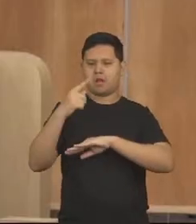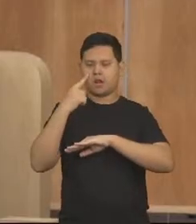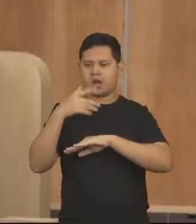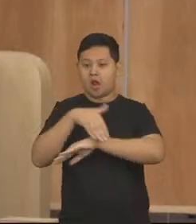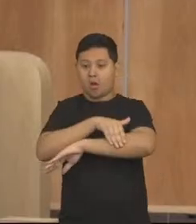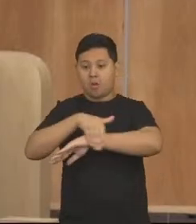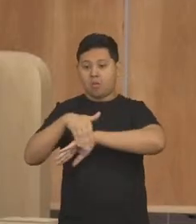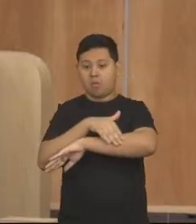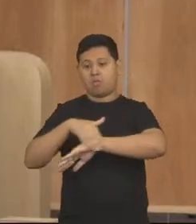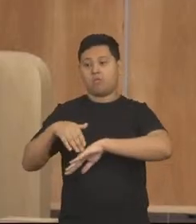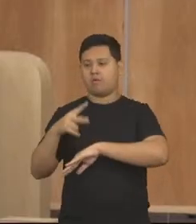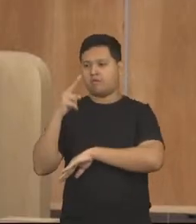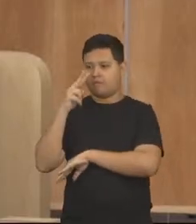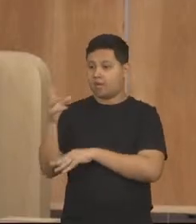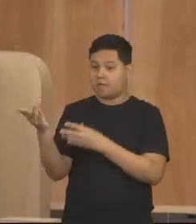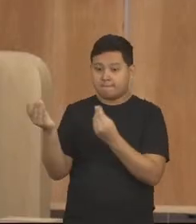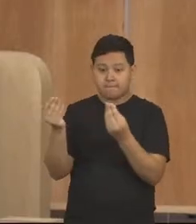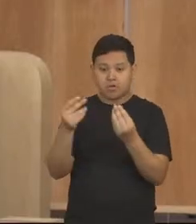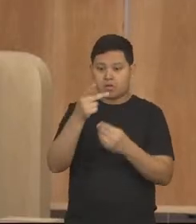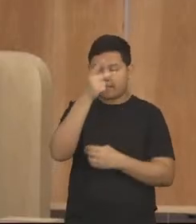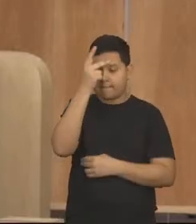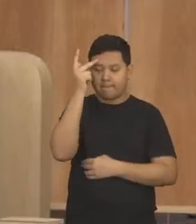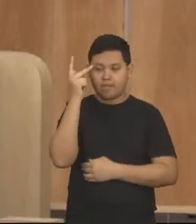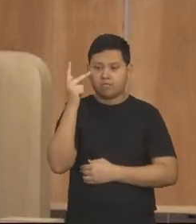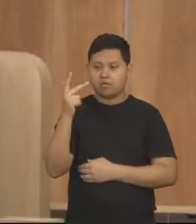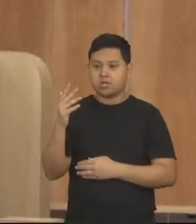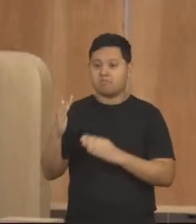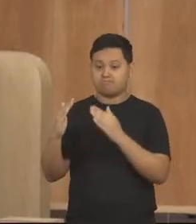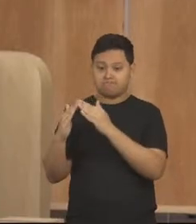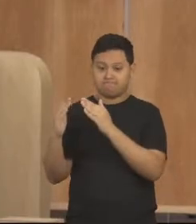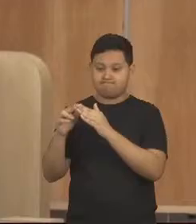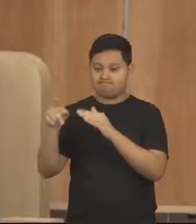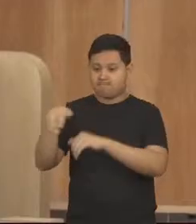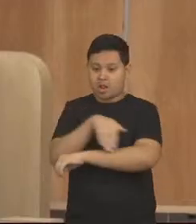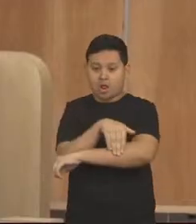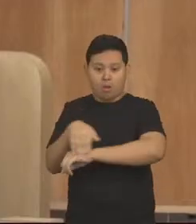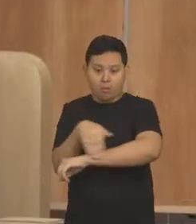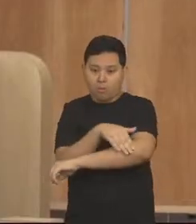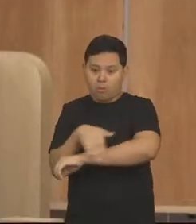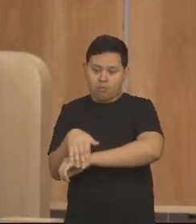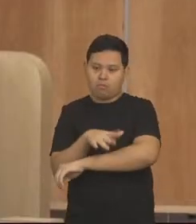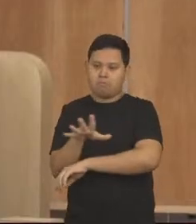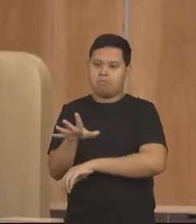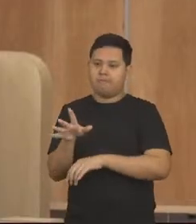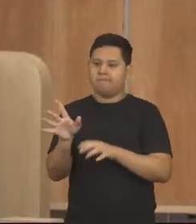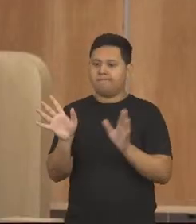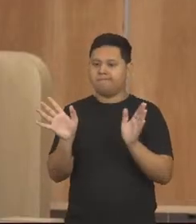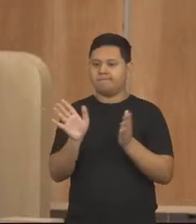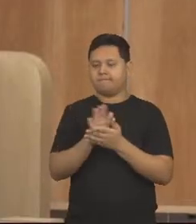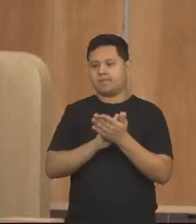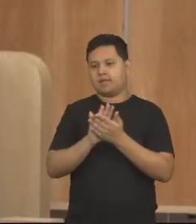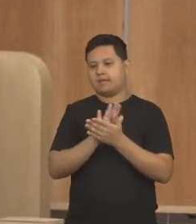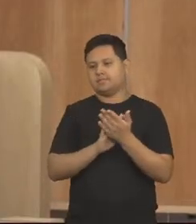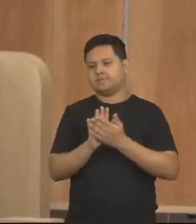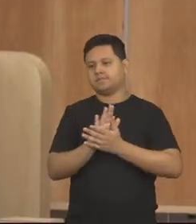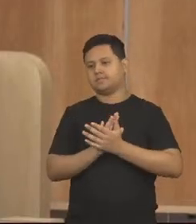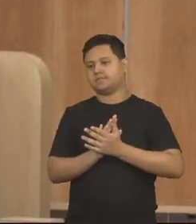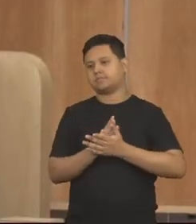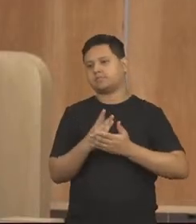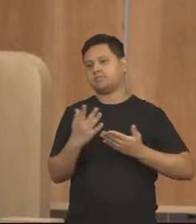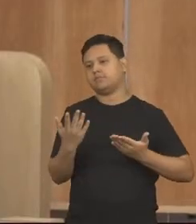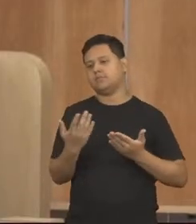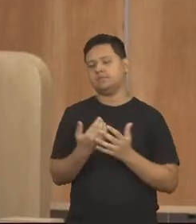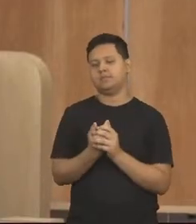de rua, a gente sabe que tem aumentado, embora a gente depois vai poder falar um pouquinho mais sobre isso, tem até um pedido